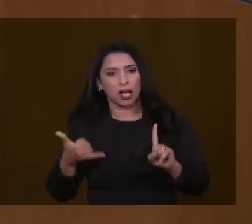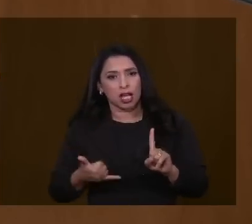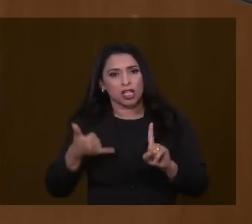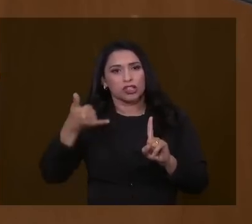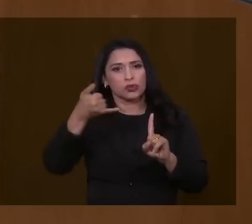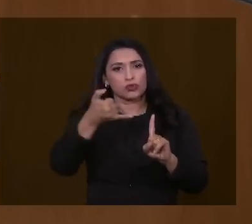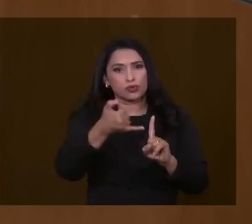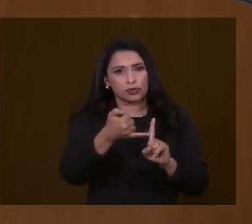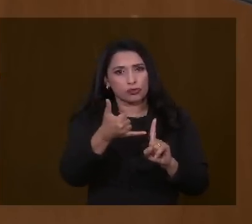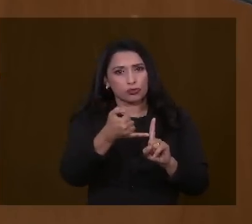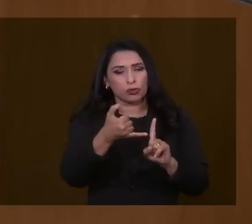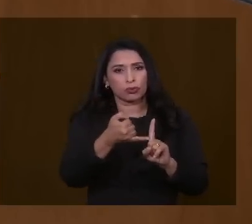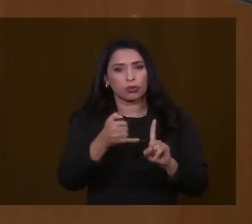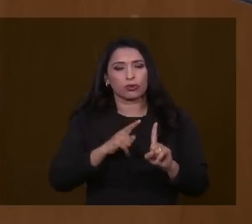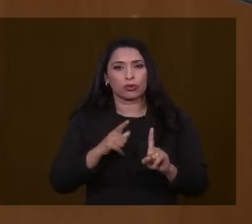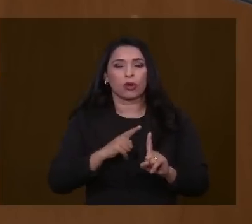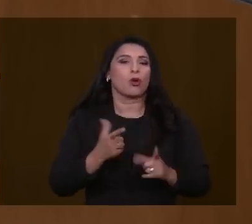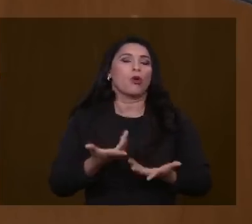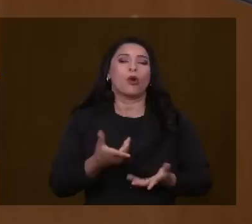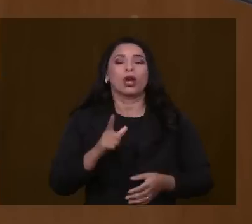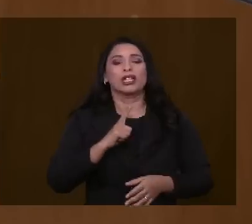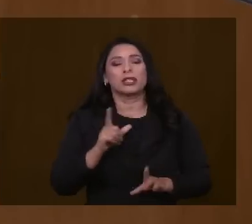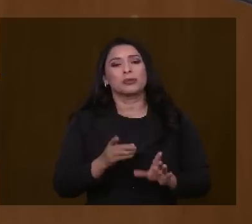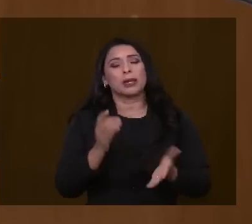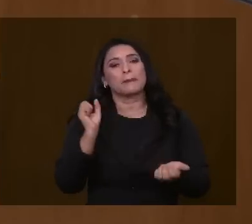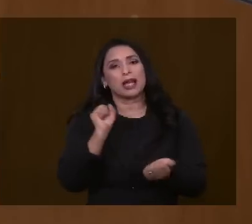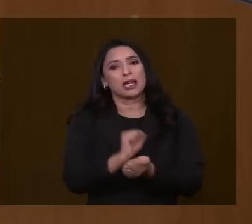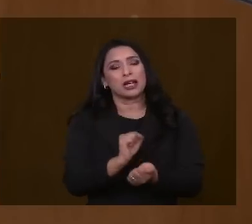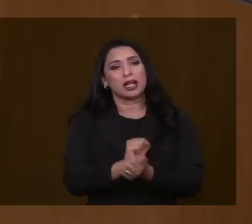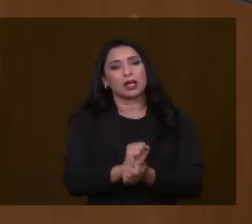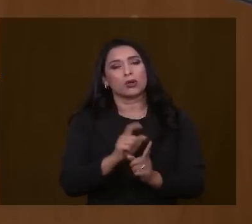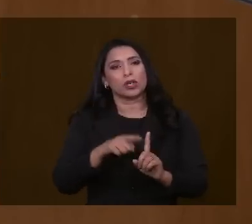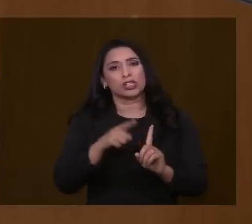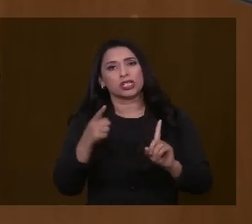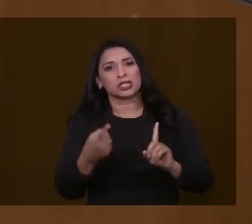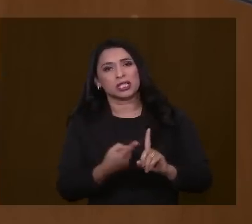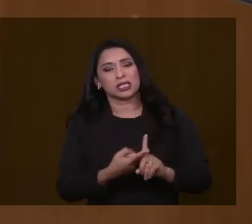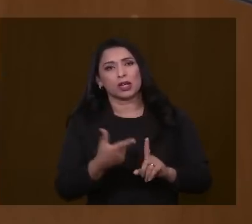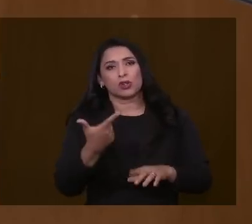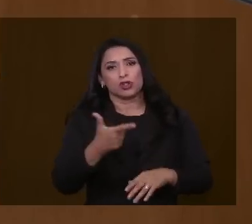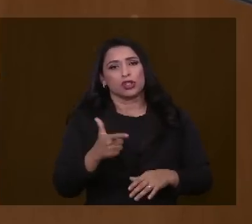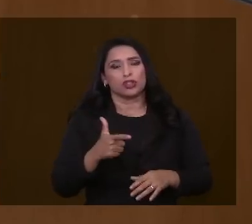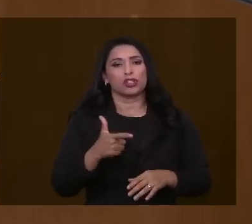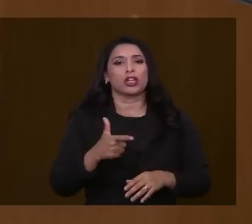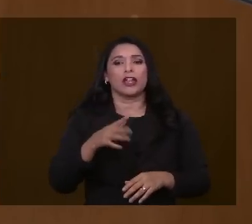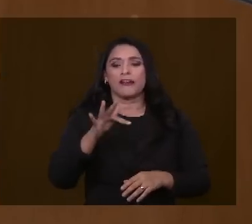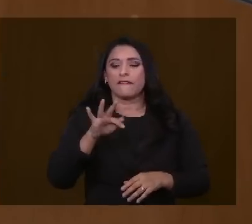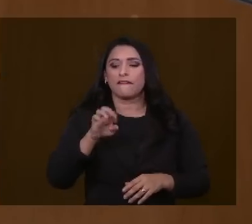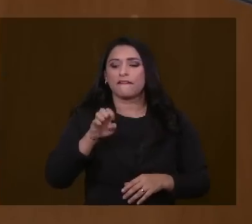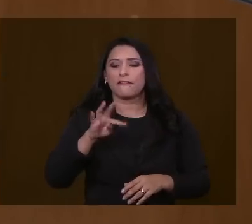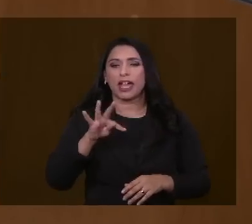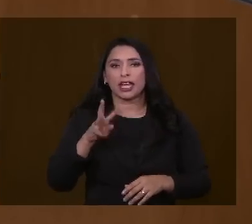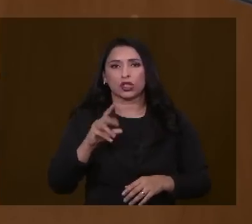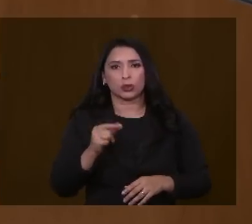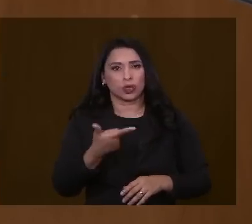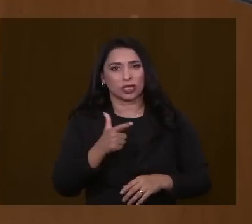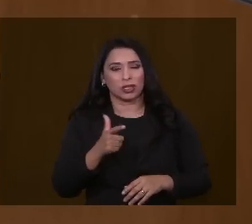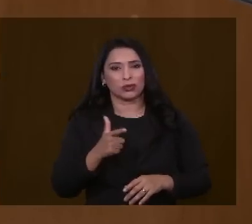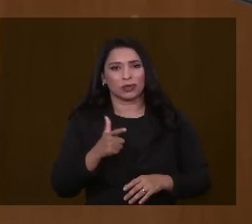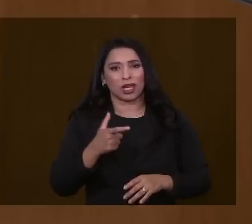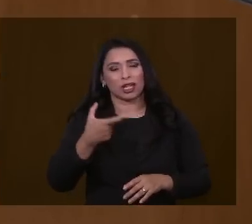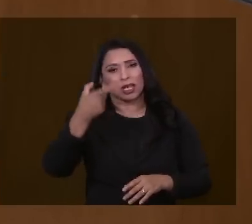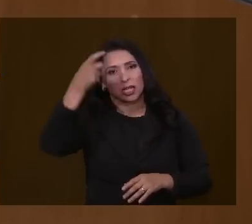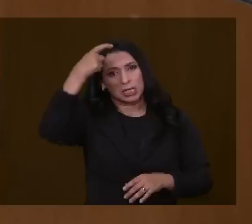certeza de que as palavras de Vossa Excelência, sustentadas daquele púlpito iluminado, ressoam até hoje na